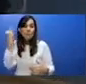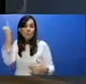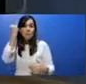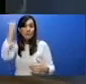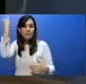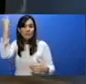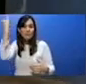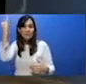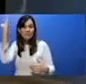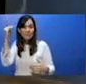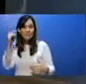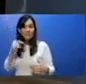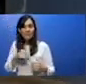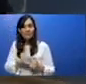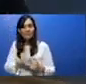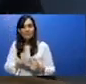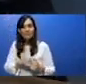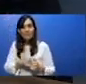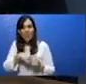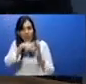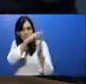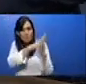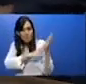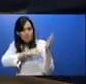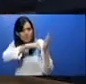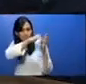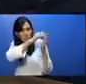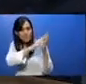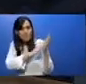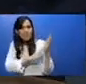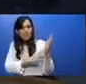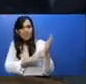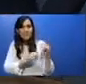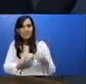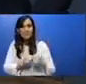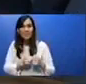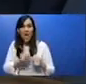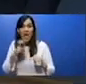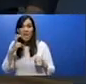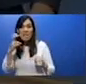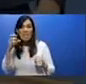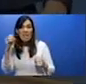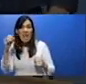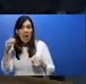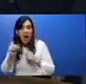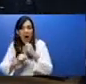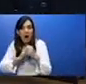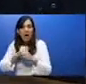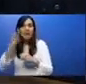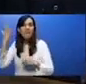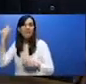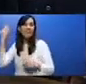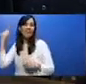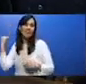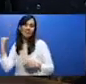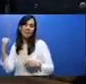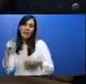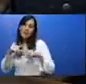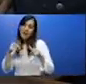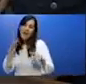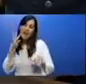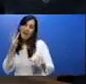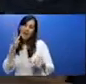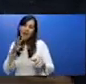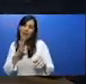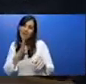de um artista, mesmo, né, que seja de 550 anos, né, um aniversário de 550